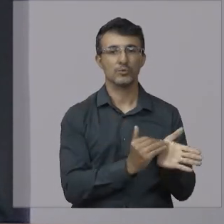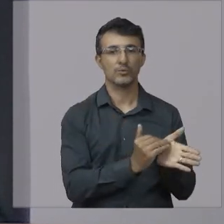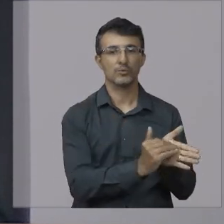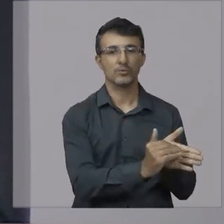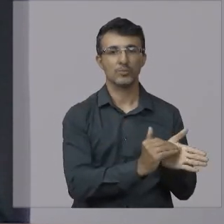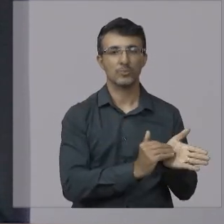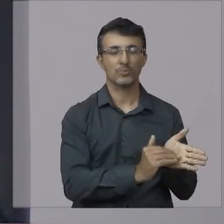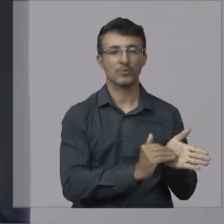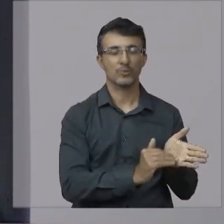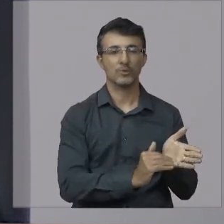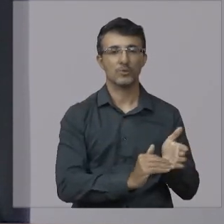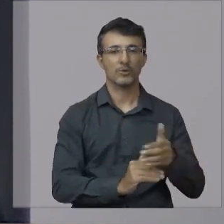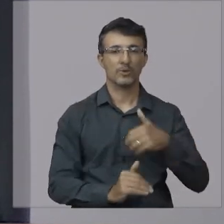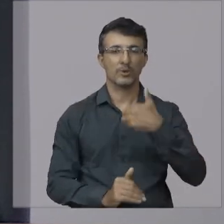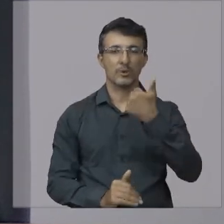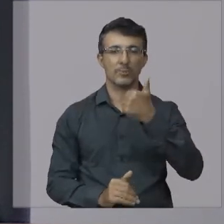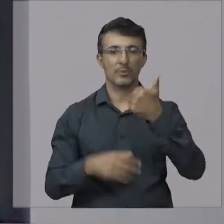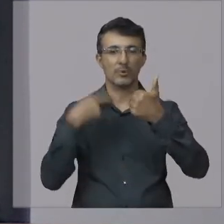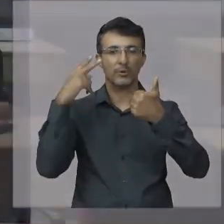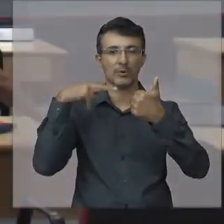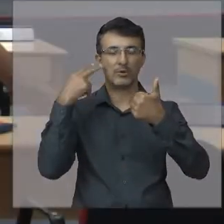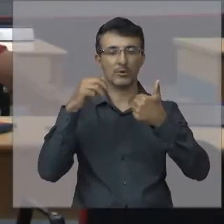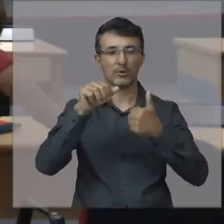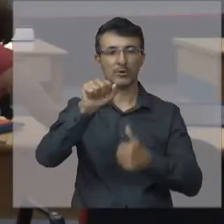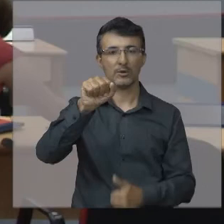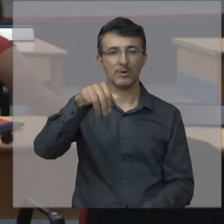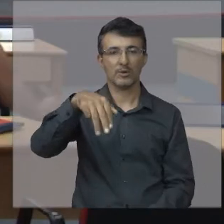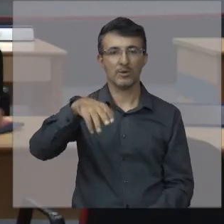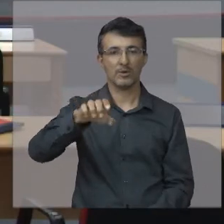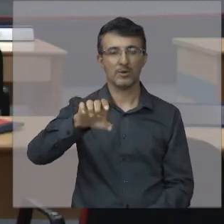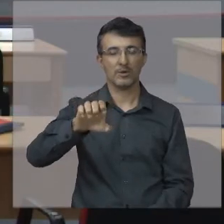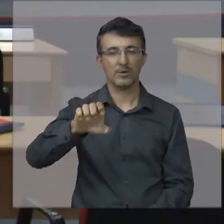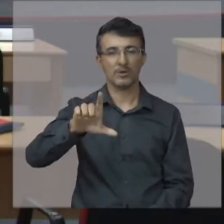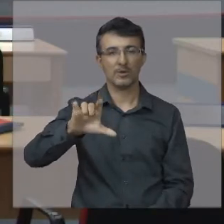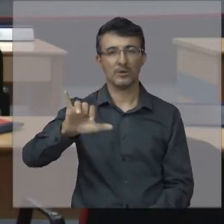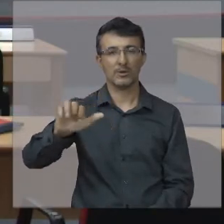Primeira vereadora, a vereadora Amélia Naomi.